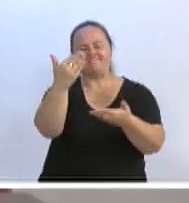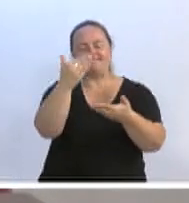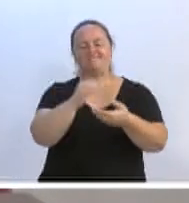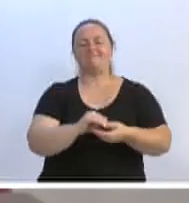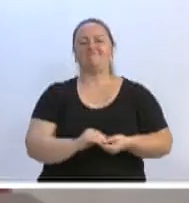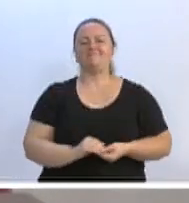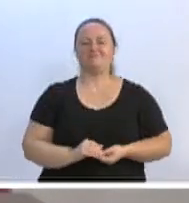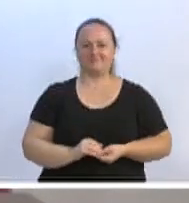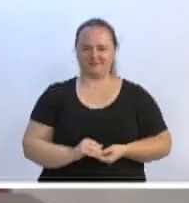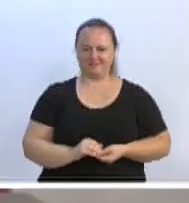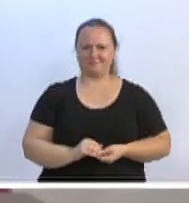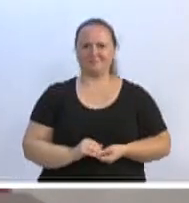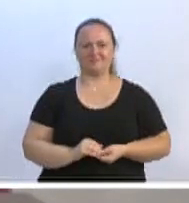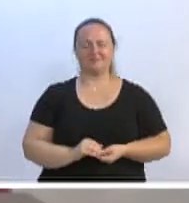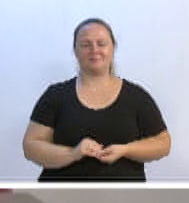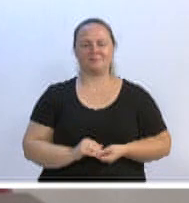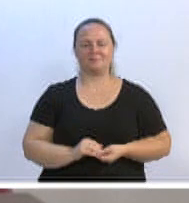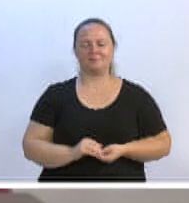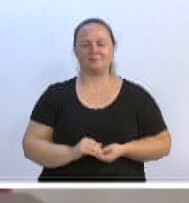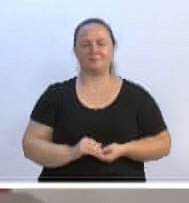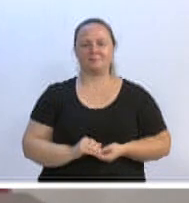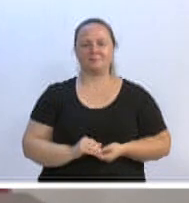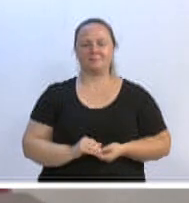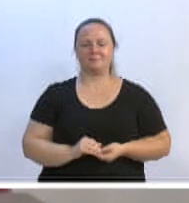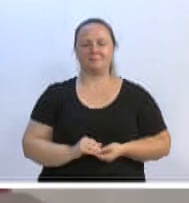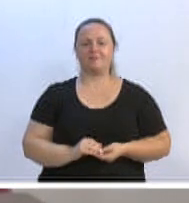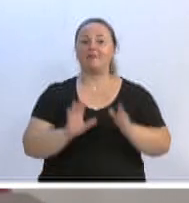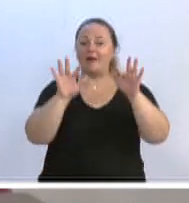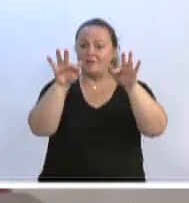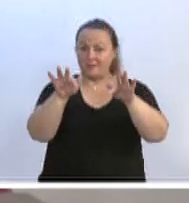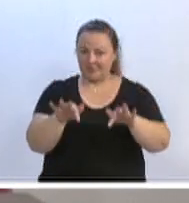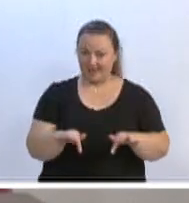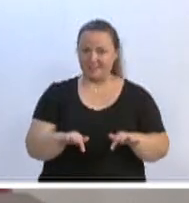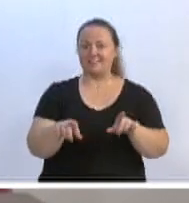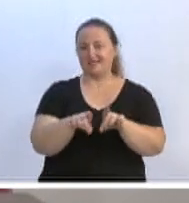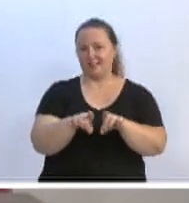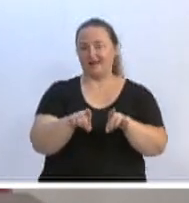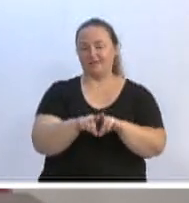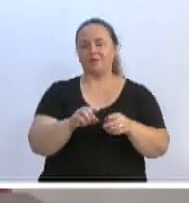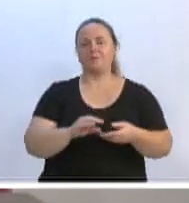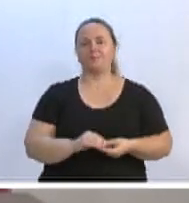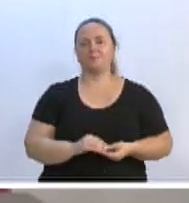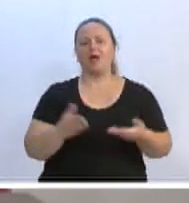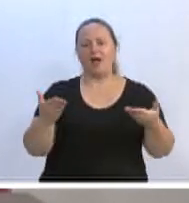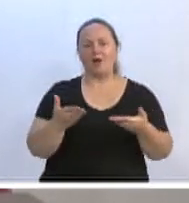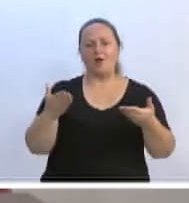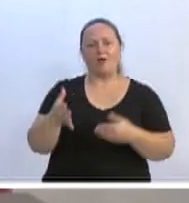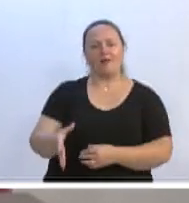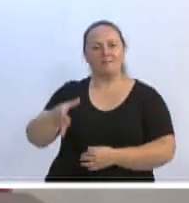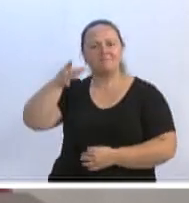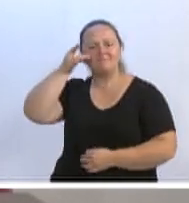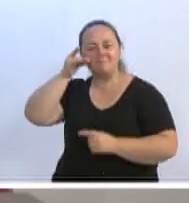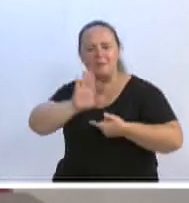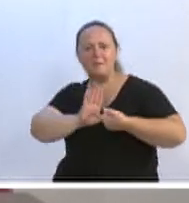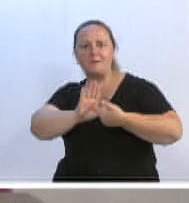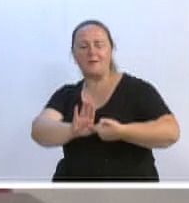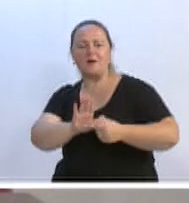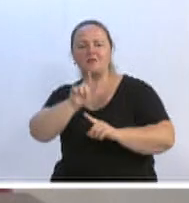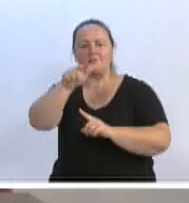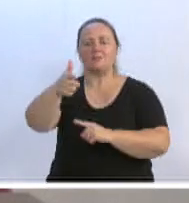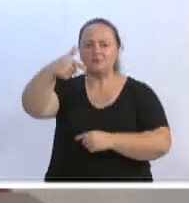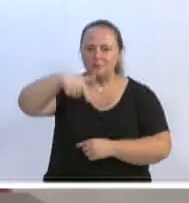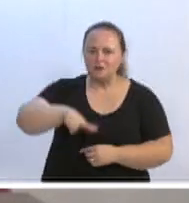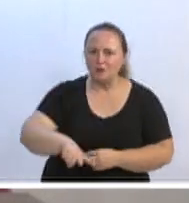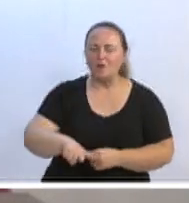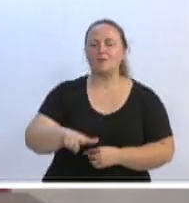que, para terminar, o nosso cerimonialista disse aqui que a sessão está passando ao vivo, vai ser reprisada no domingo,